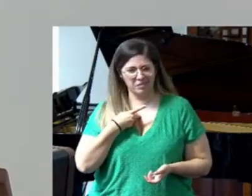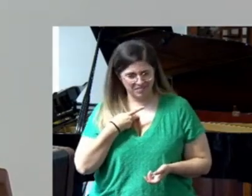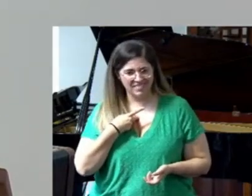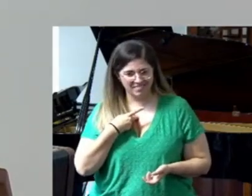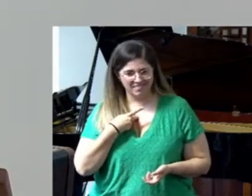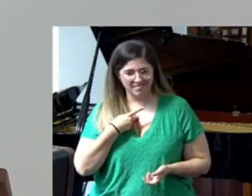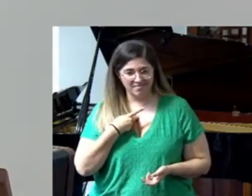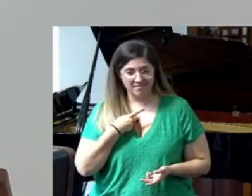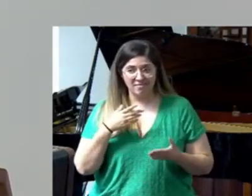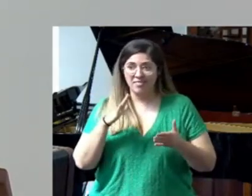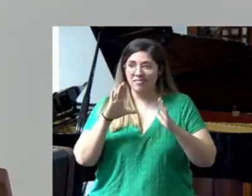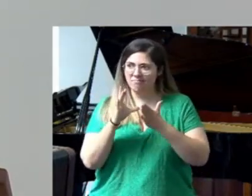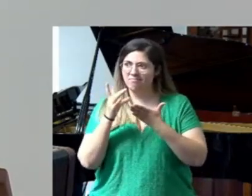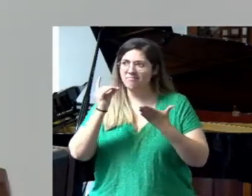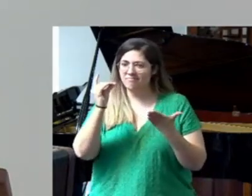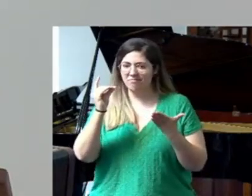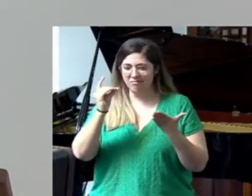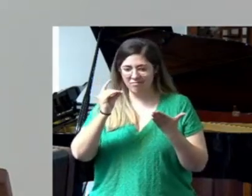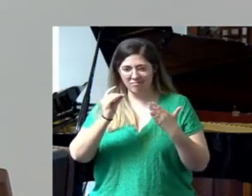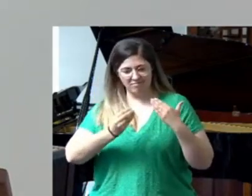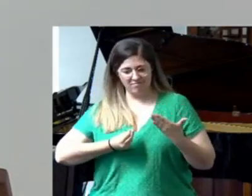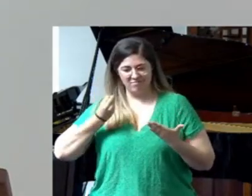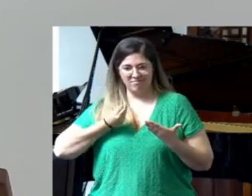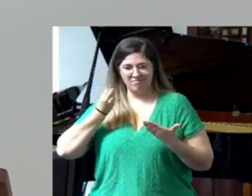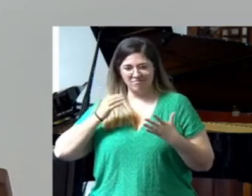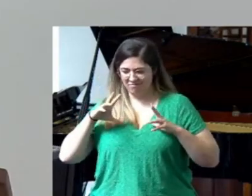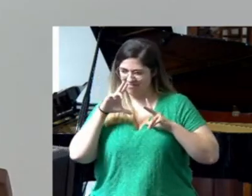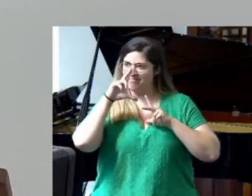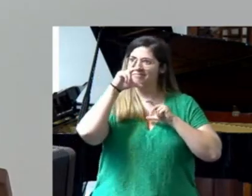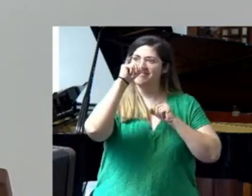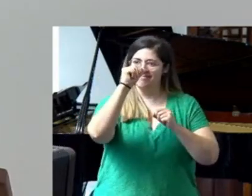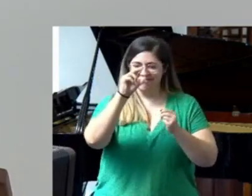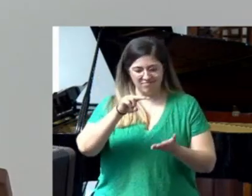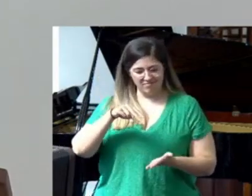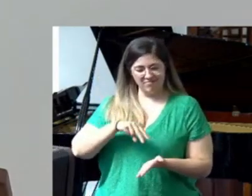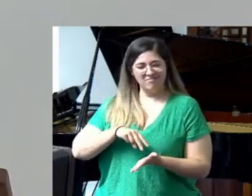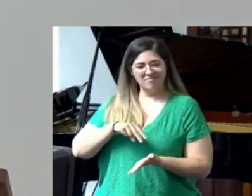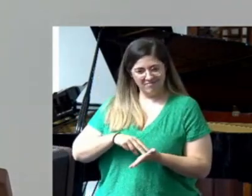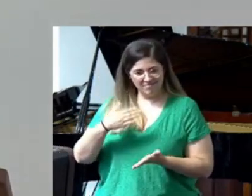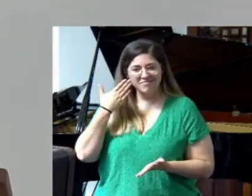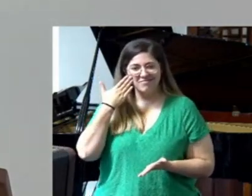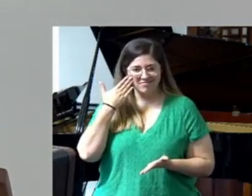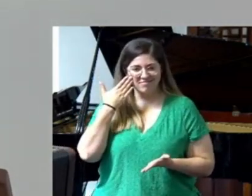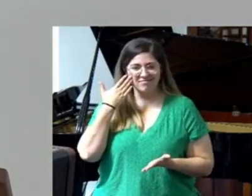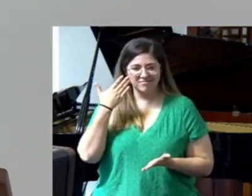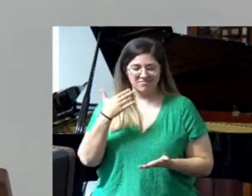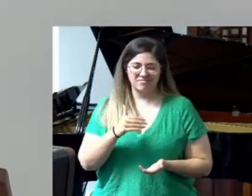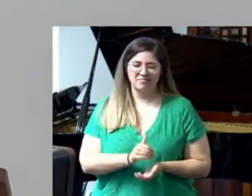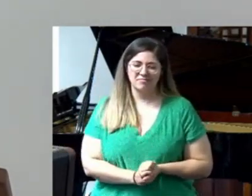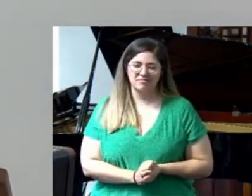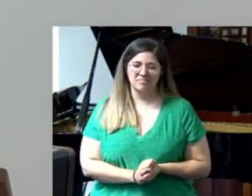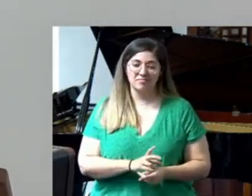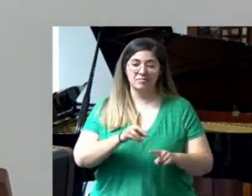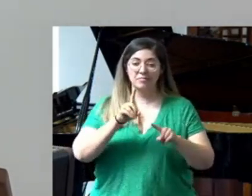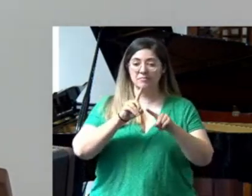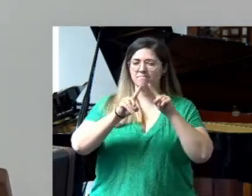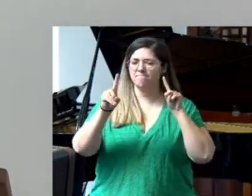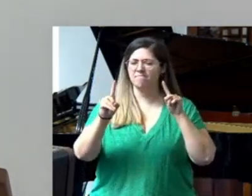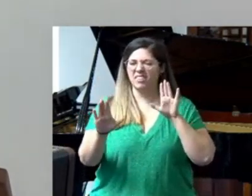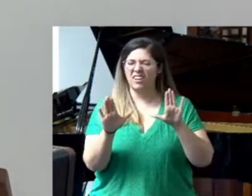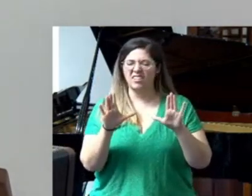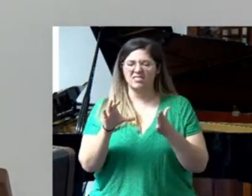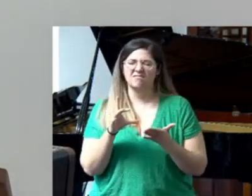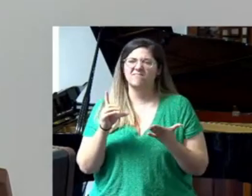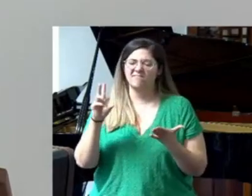nos alimenta para o corpo ficar forte. Então nós não lemos a palavra para deleite. Agora imagina se nós